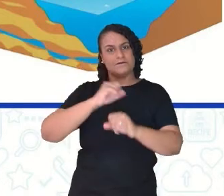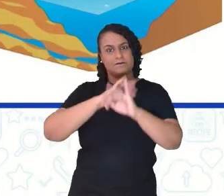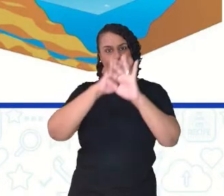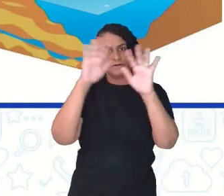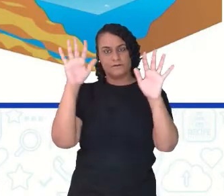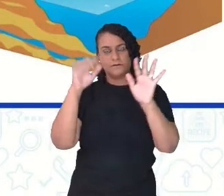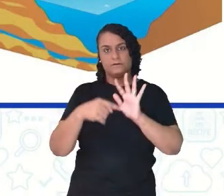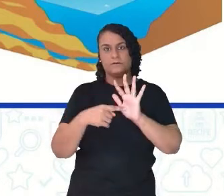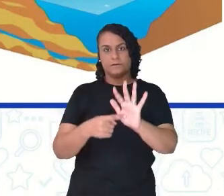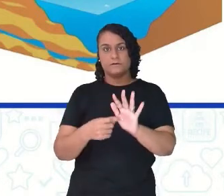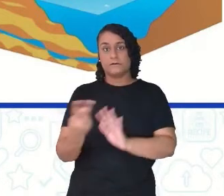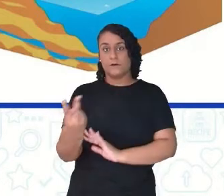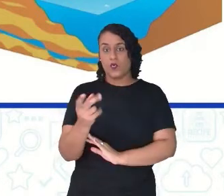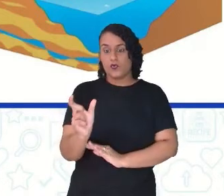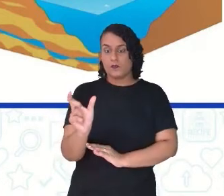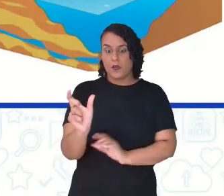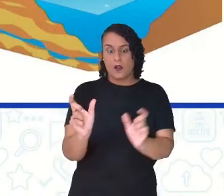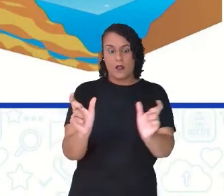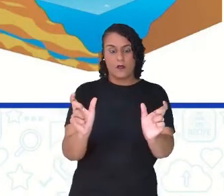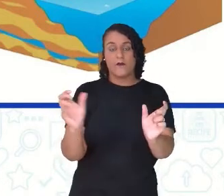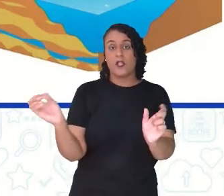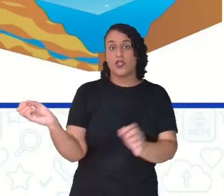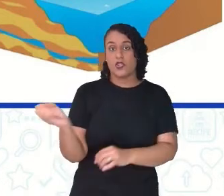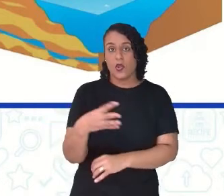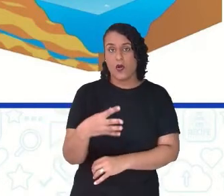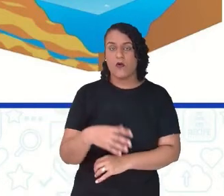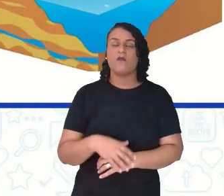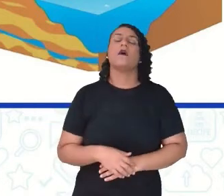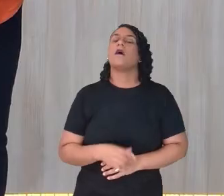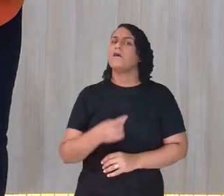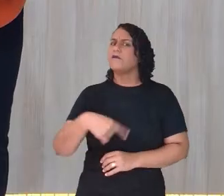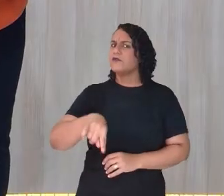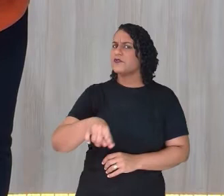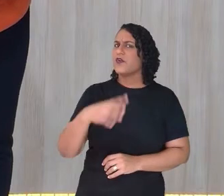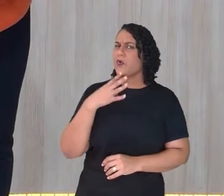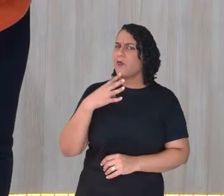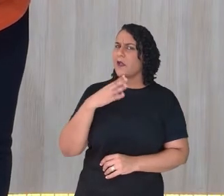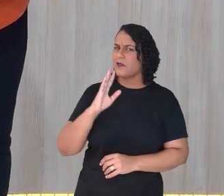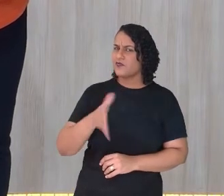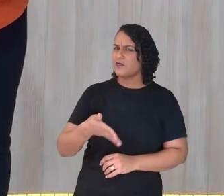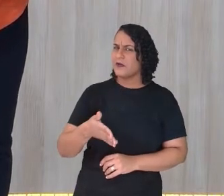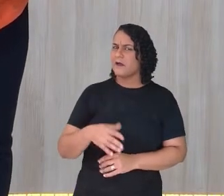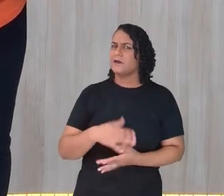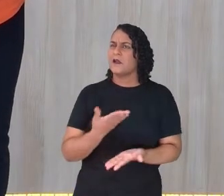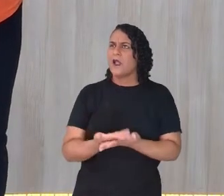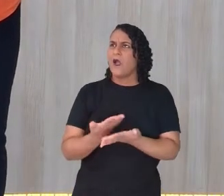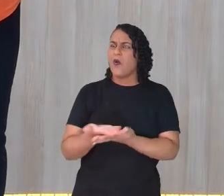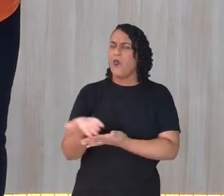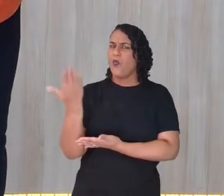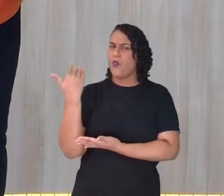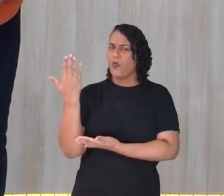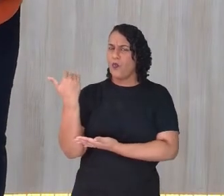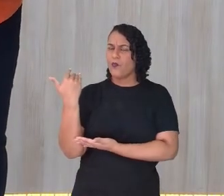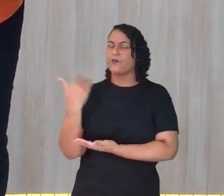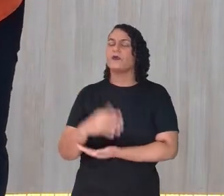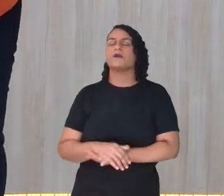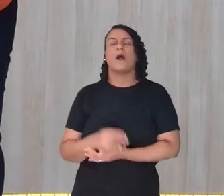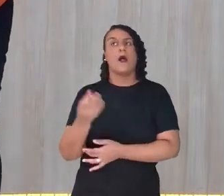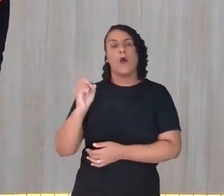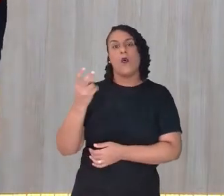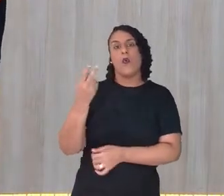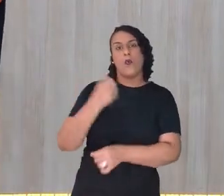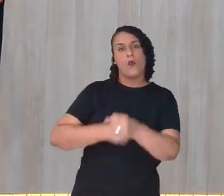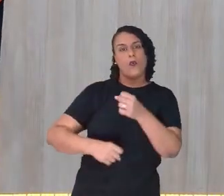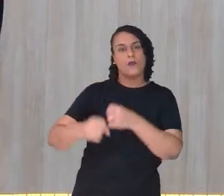estou trazendo duas palavras novas. Vamos ver quem já ouviu falar em aulas anteriores, né, o ano passado, ou lá